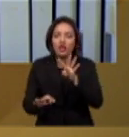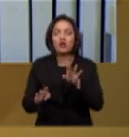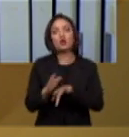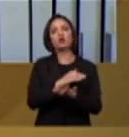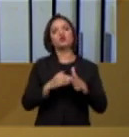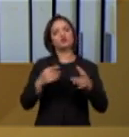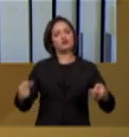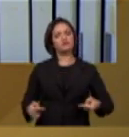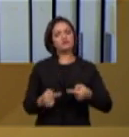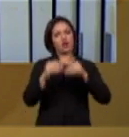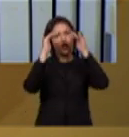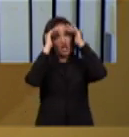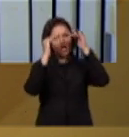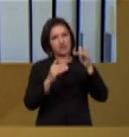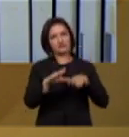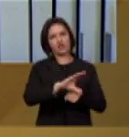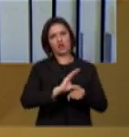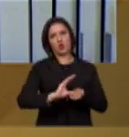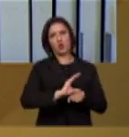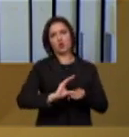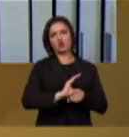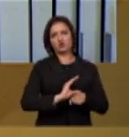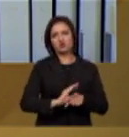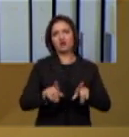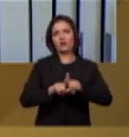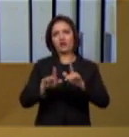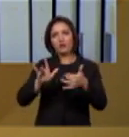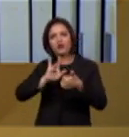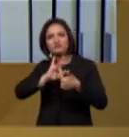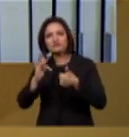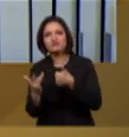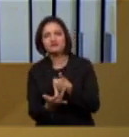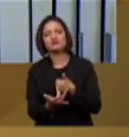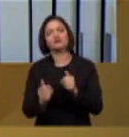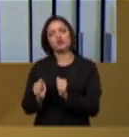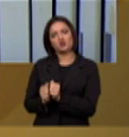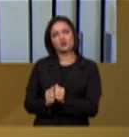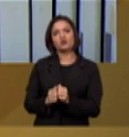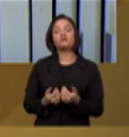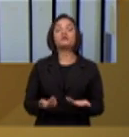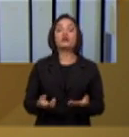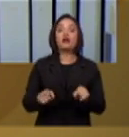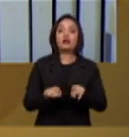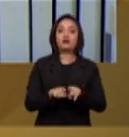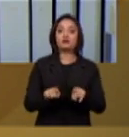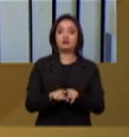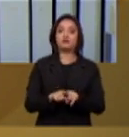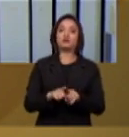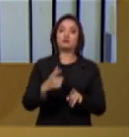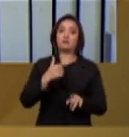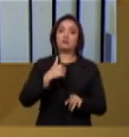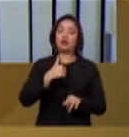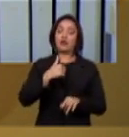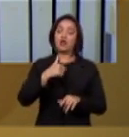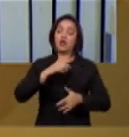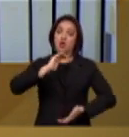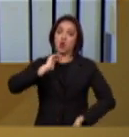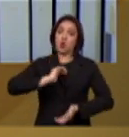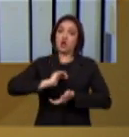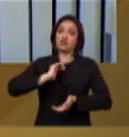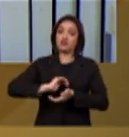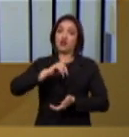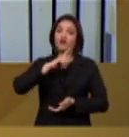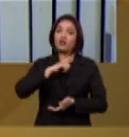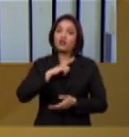da Constituição e colegiadamente. Na qualidade de grande árbitro da Federação, o Tribunal promoveu